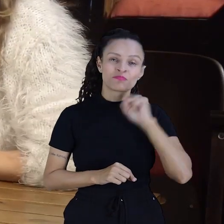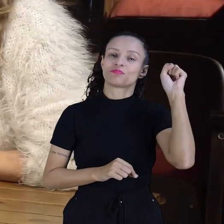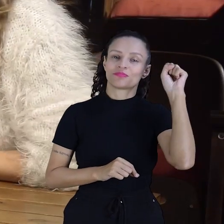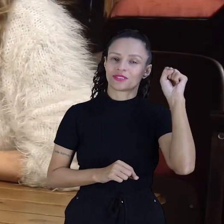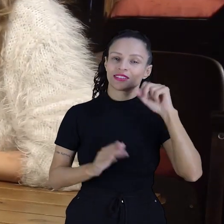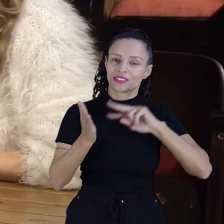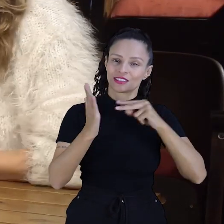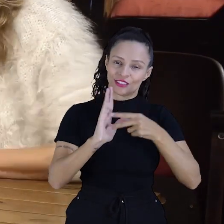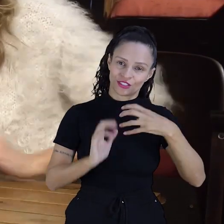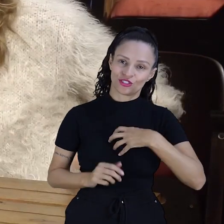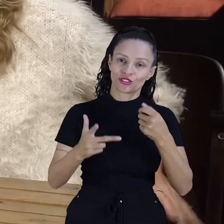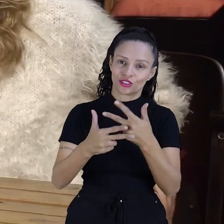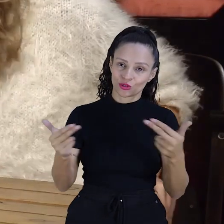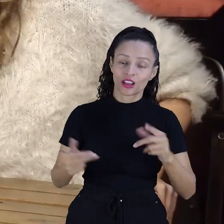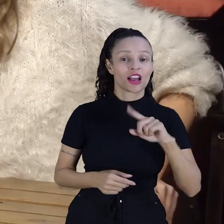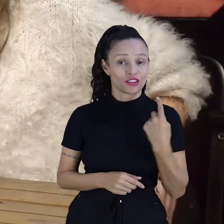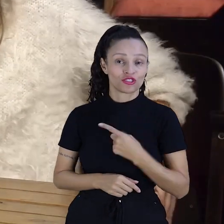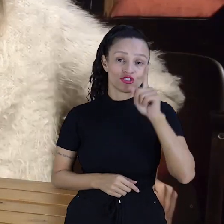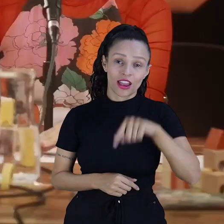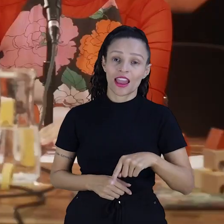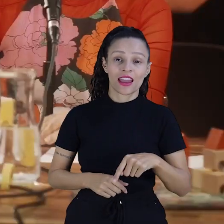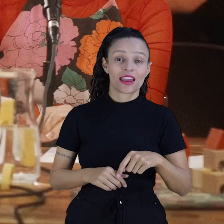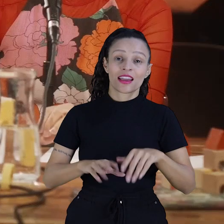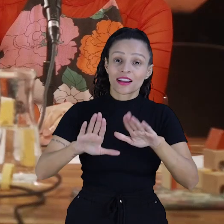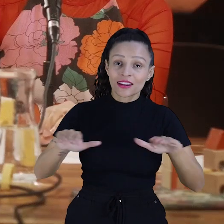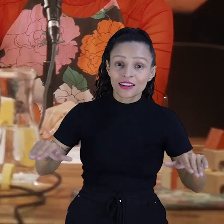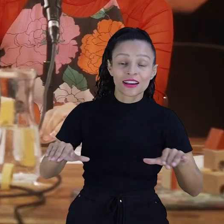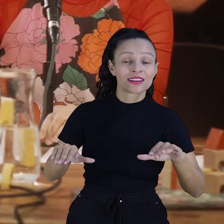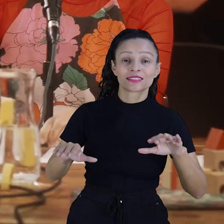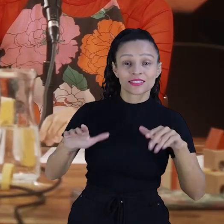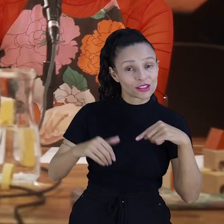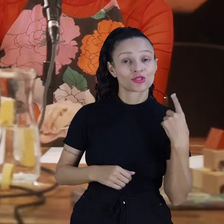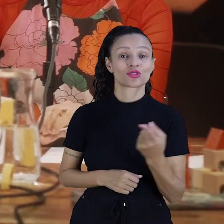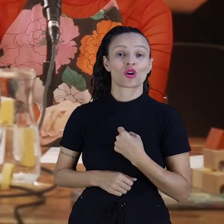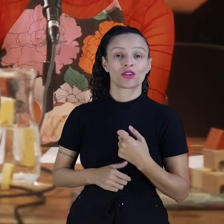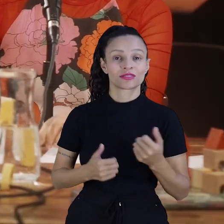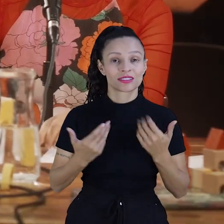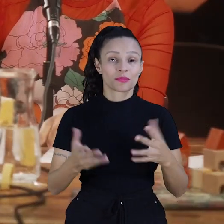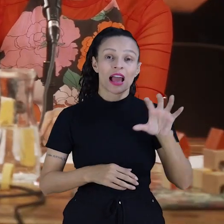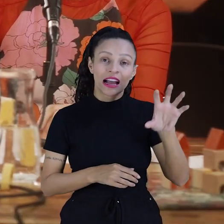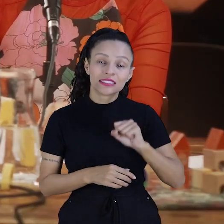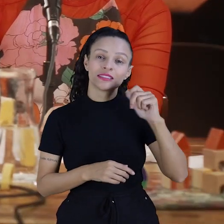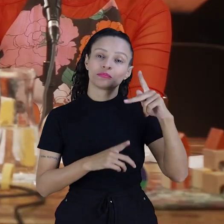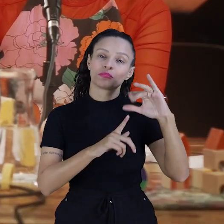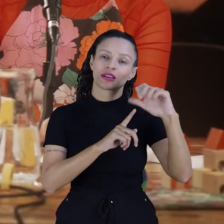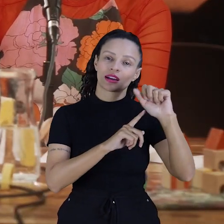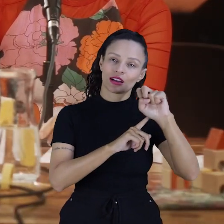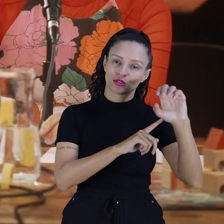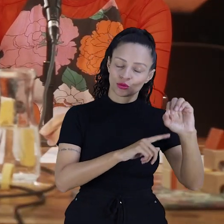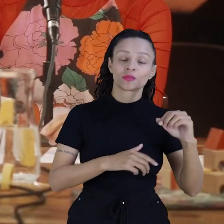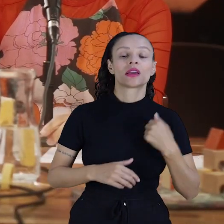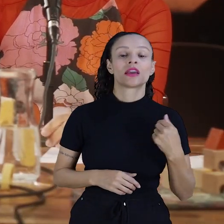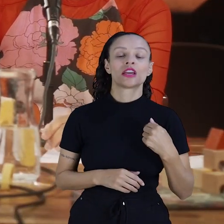sentido das coisas. Claro. A gente esculpe. A gente é a própria criança que mordeu o Picasso. Somos nós é que demos aquela mordida.